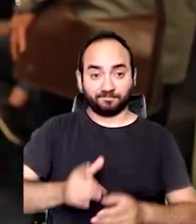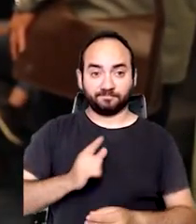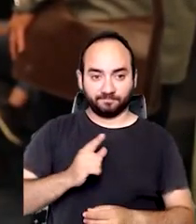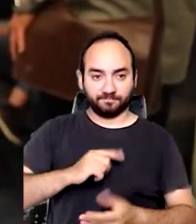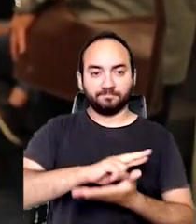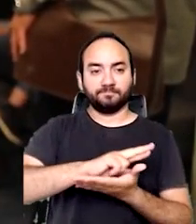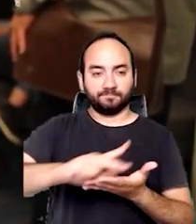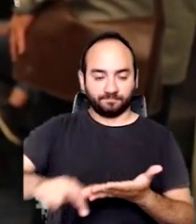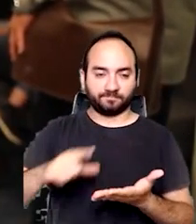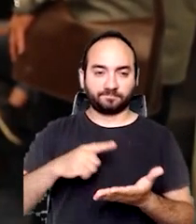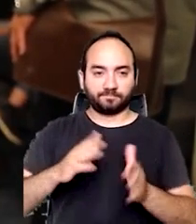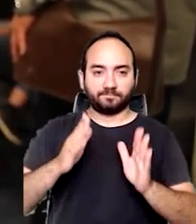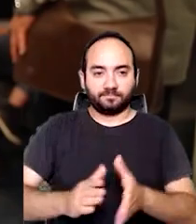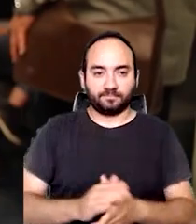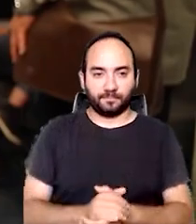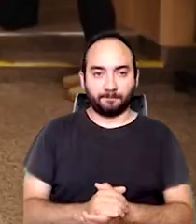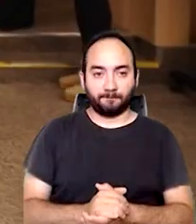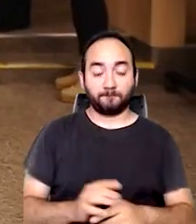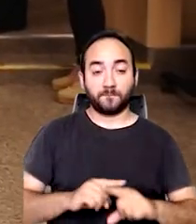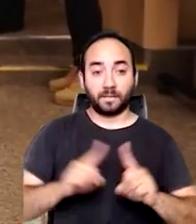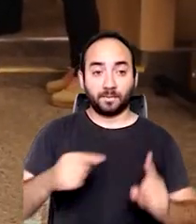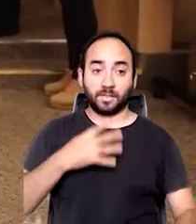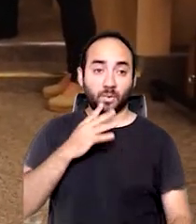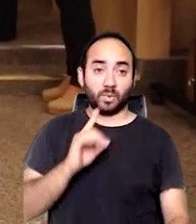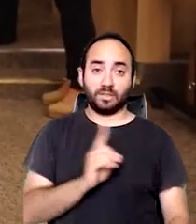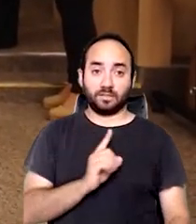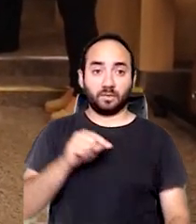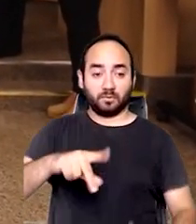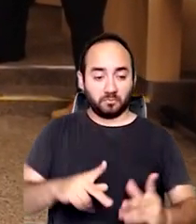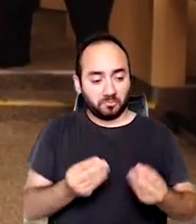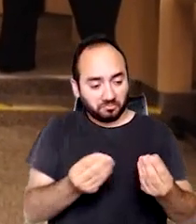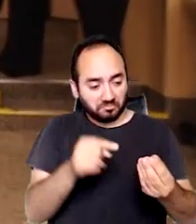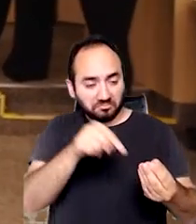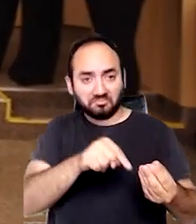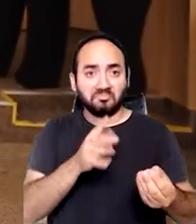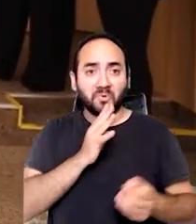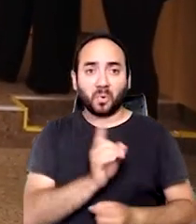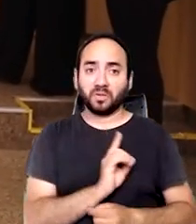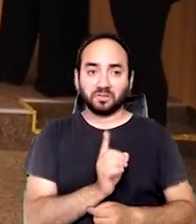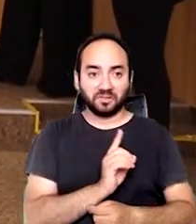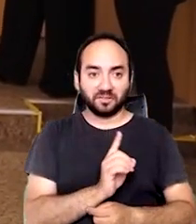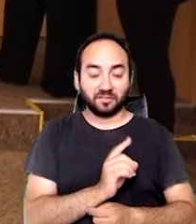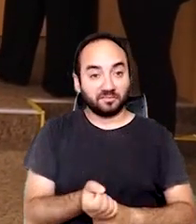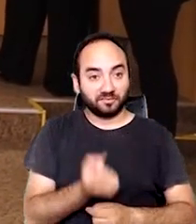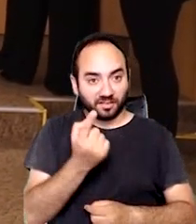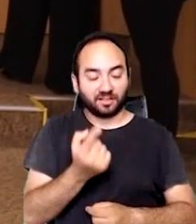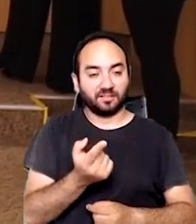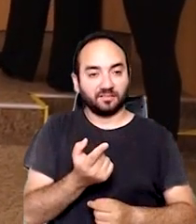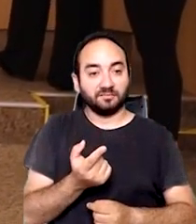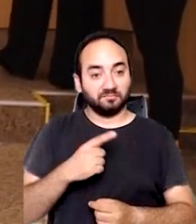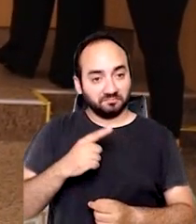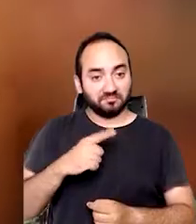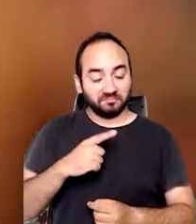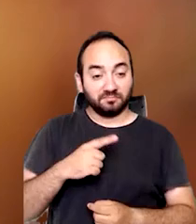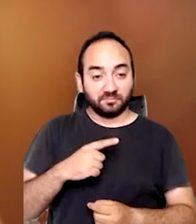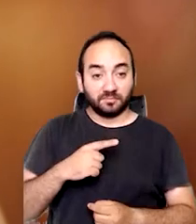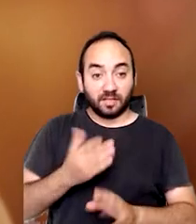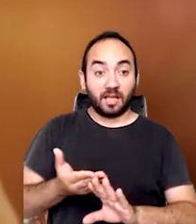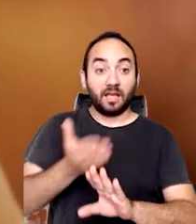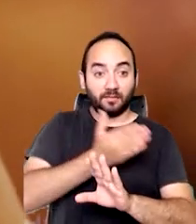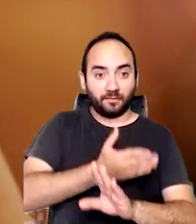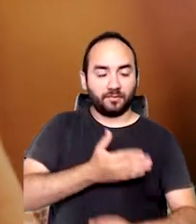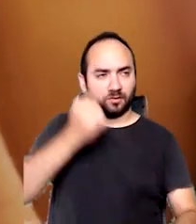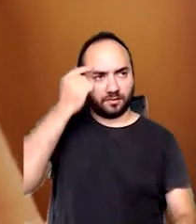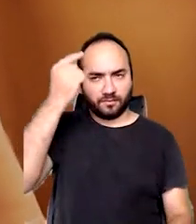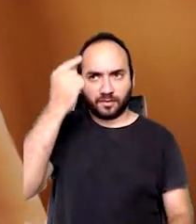Participei de vários inúmeros projetos do sebrai mas eu não conhecia esse prêmio em si apesar de não ser a primeira edição E aí quando eu